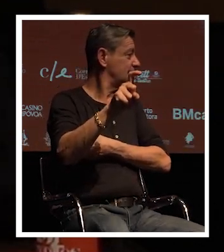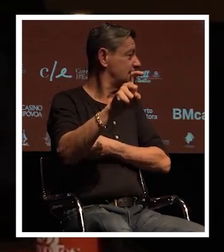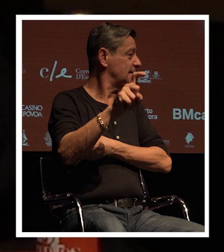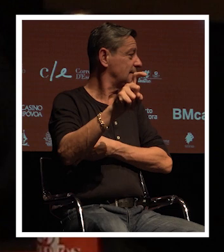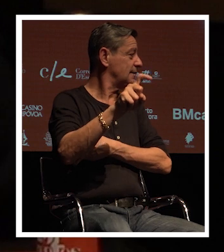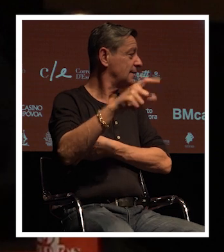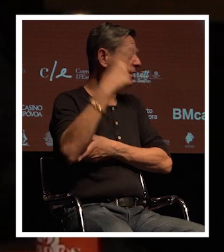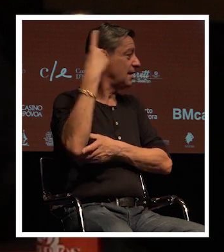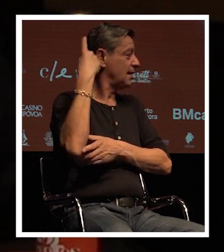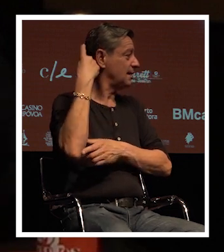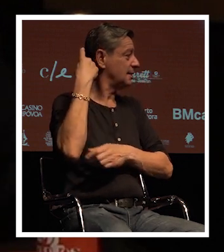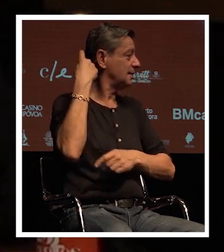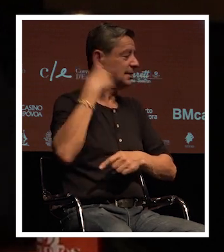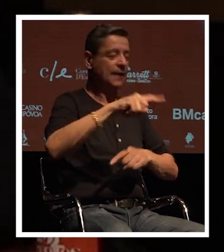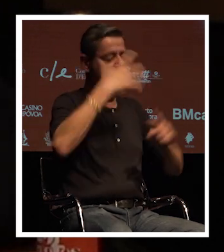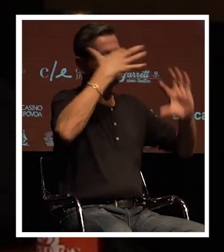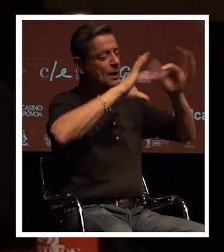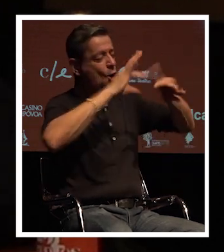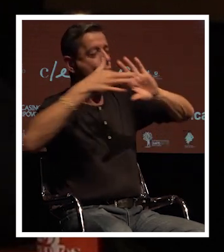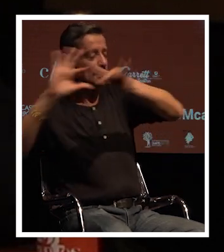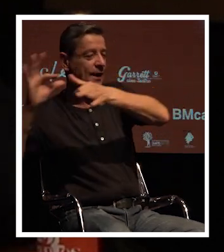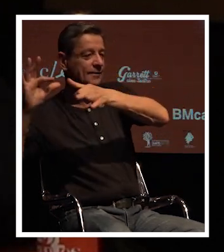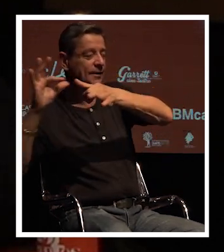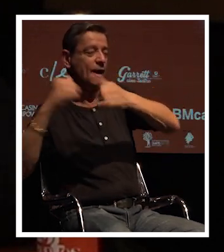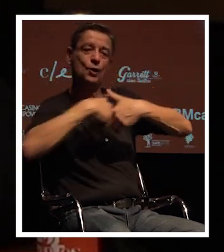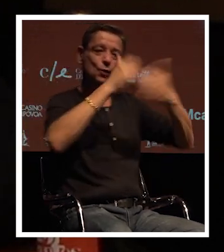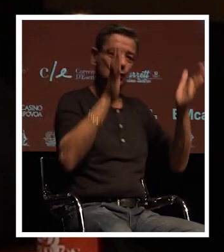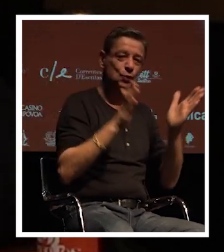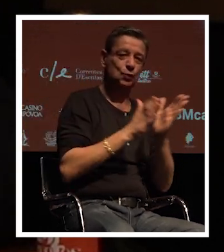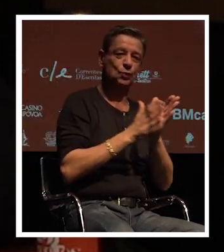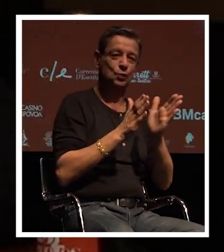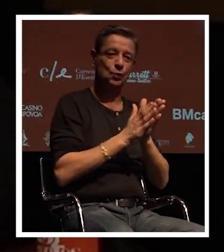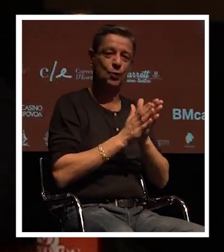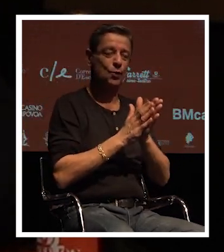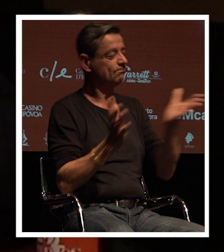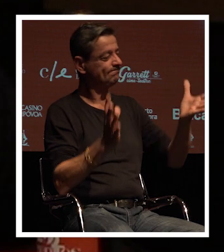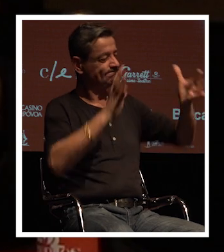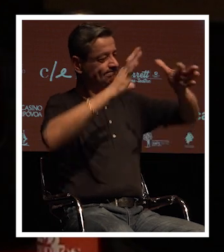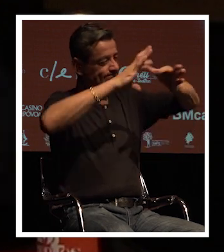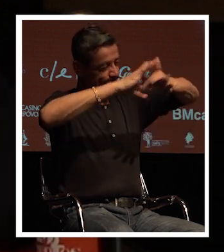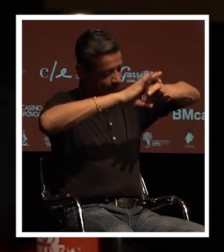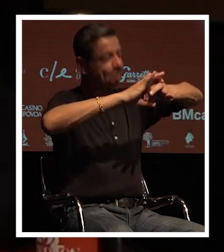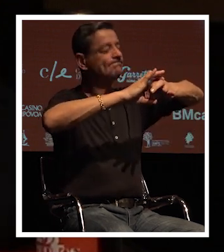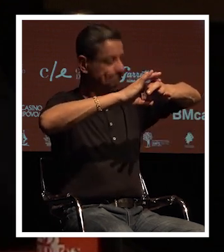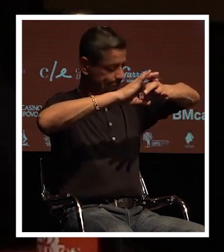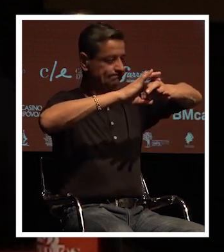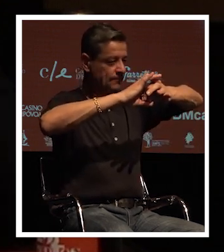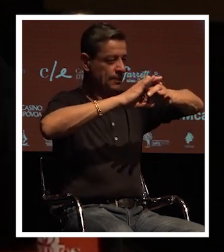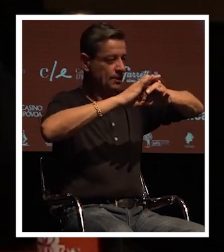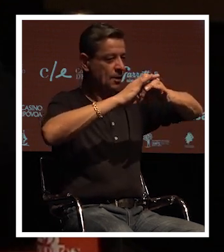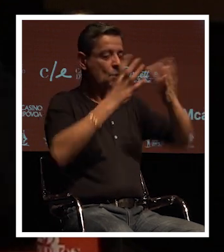desde que tem uma certa métrica como é evidente tudo é tudo é casá ou acoplável ou